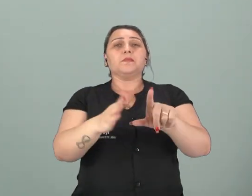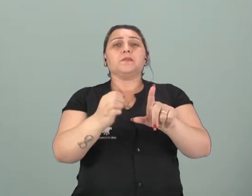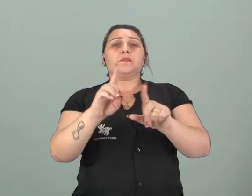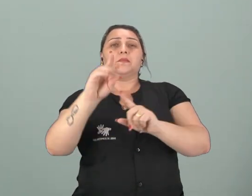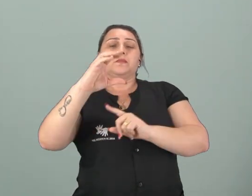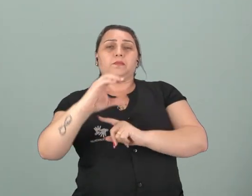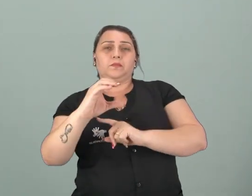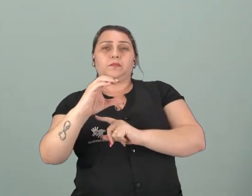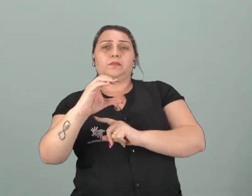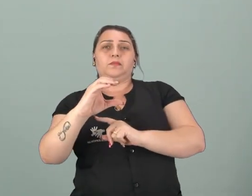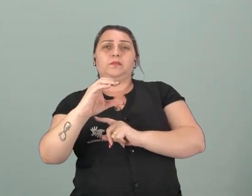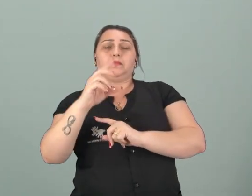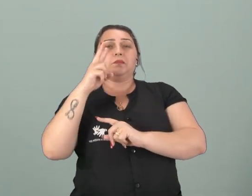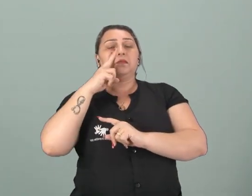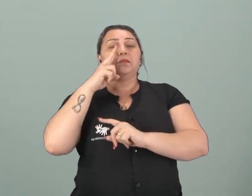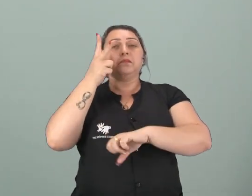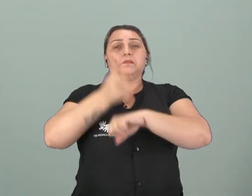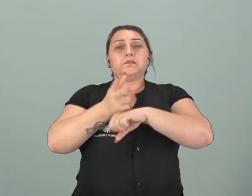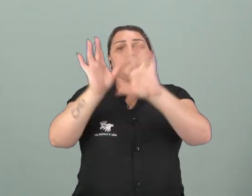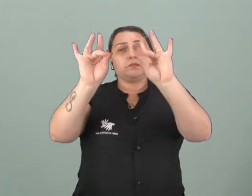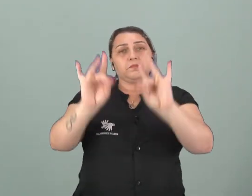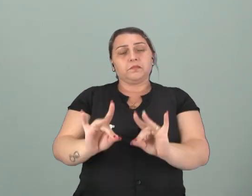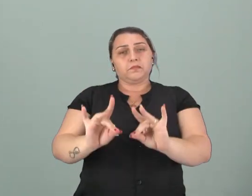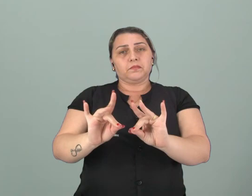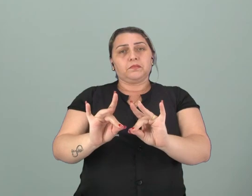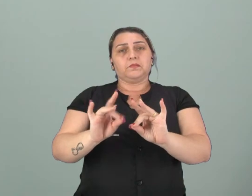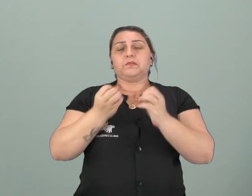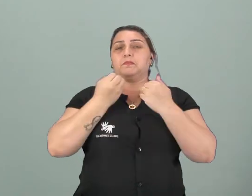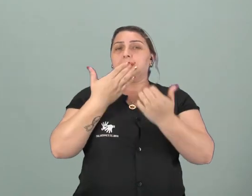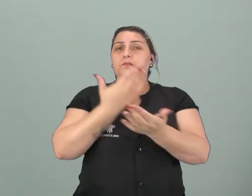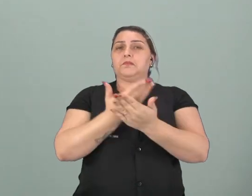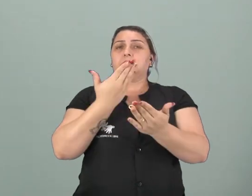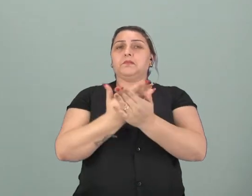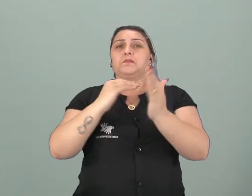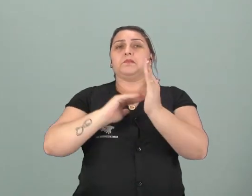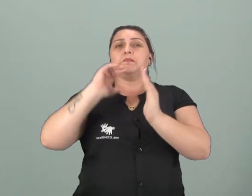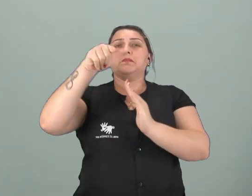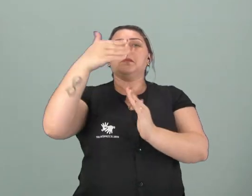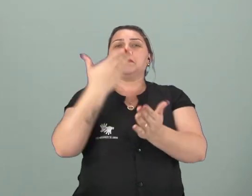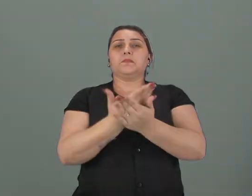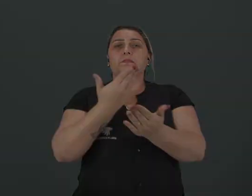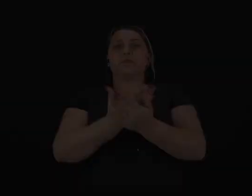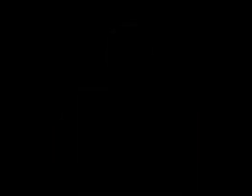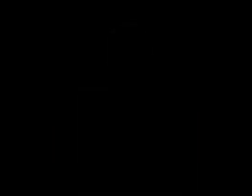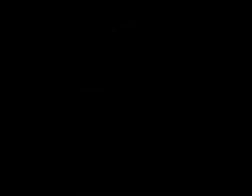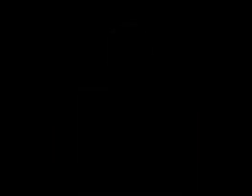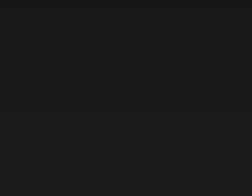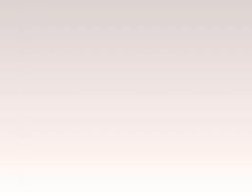plataforma Eduque, né? Veja o vídeo mais detalhadamente. Bons estudos e até a próxima aula!